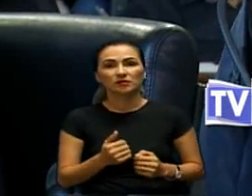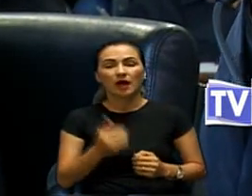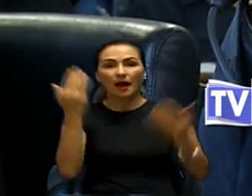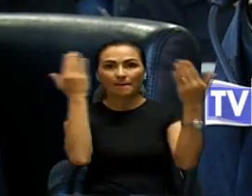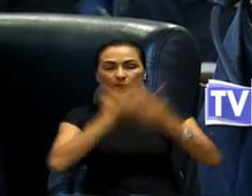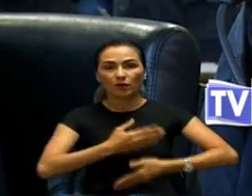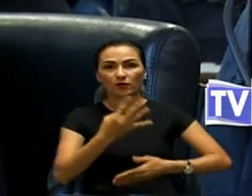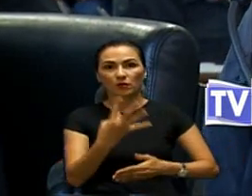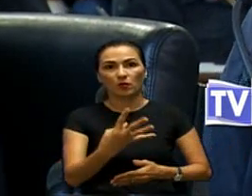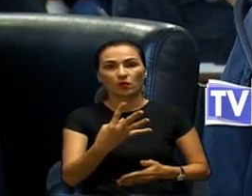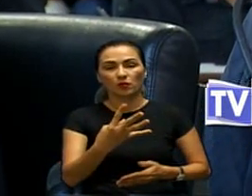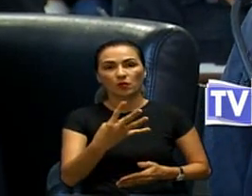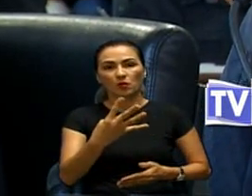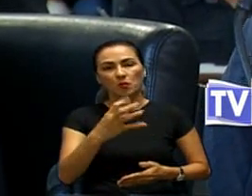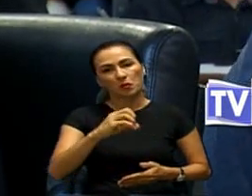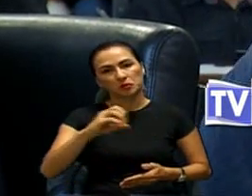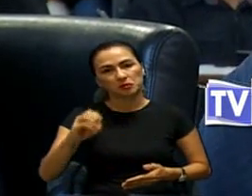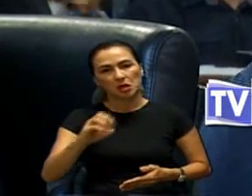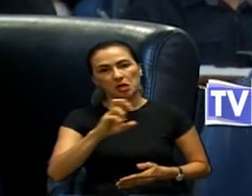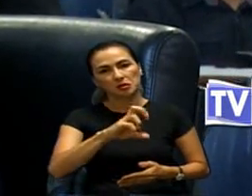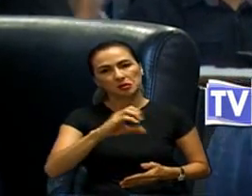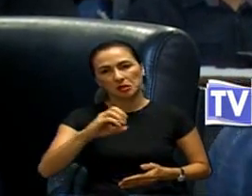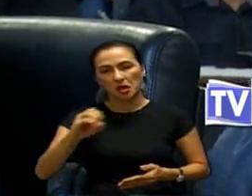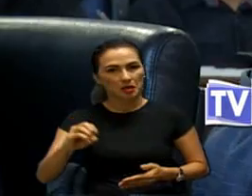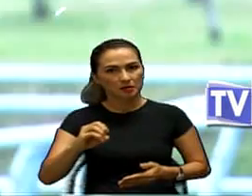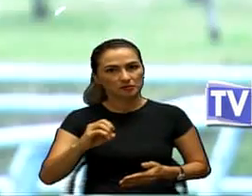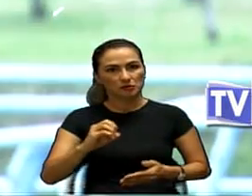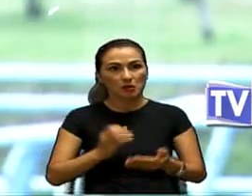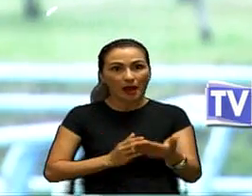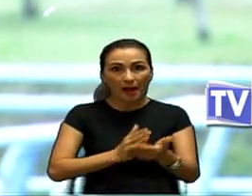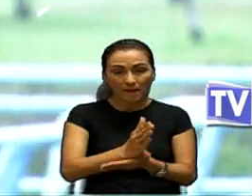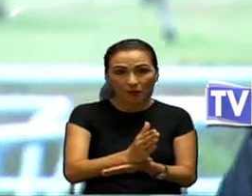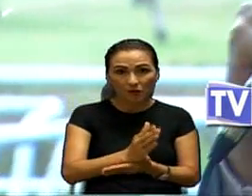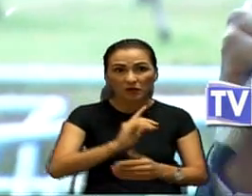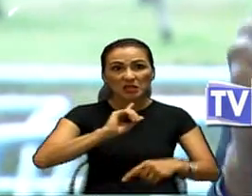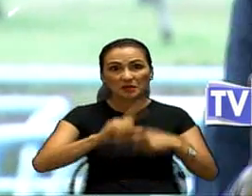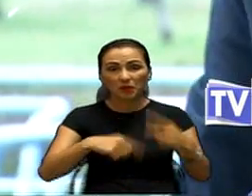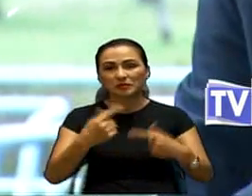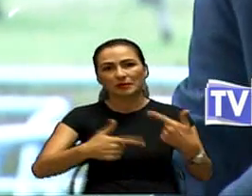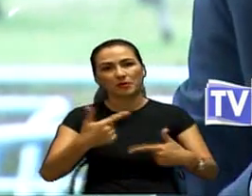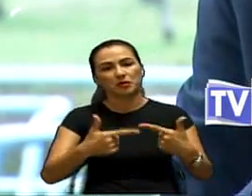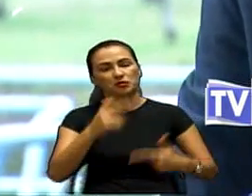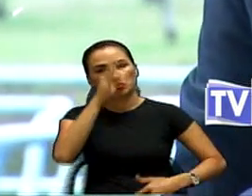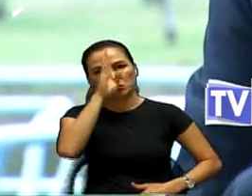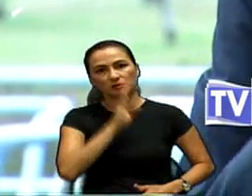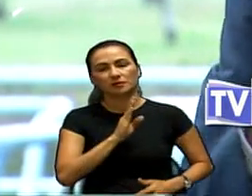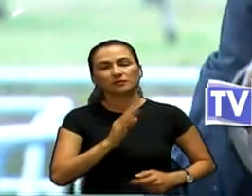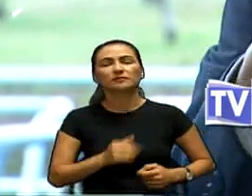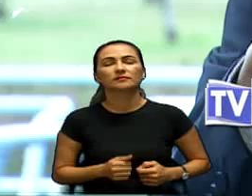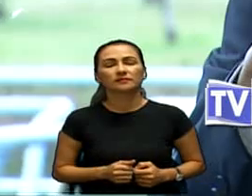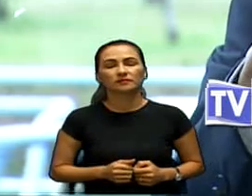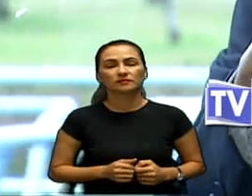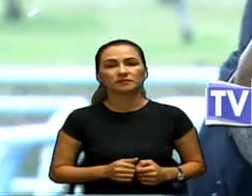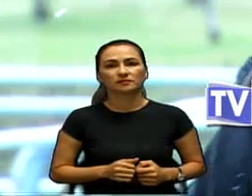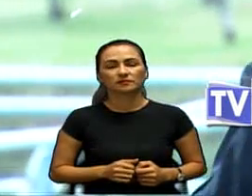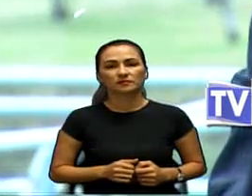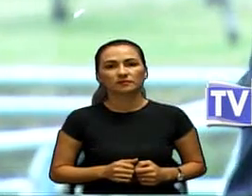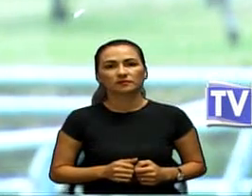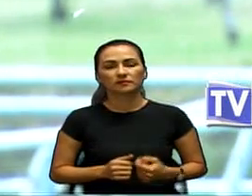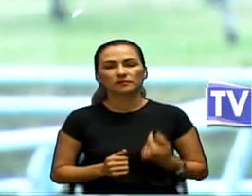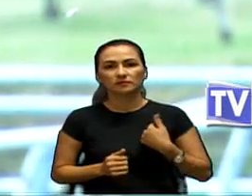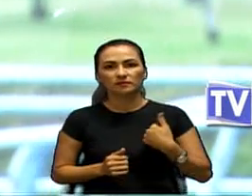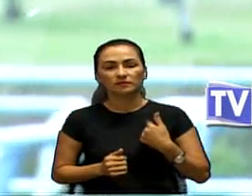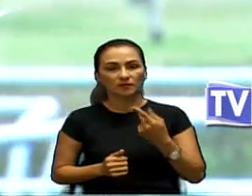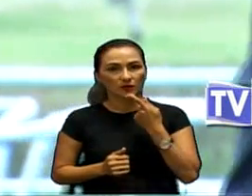é. E ainda não consegue receber nenhum tostão depois. E para finalizar, eu gostaria de deixar uma bandeira que eu defendo aqui, senhor